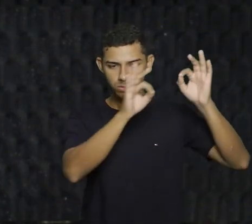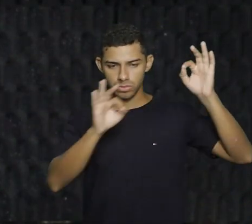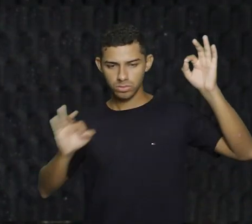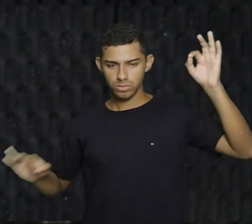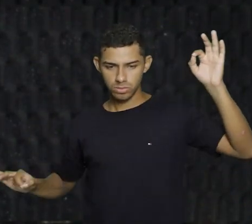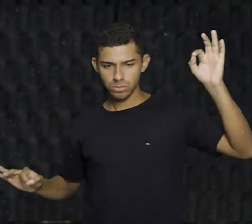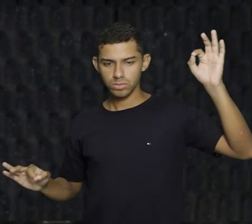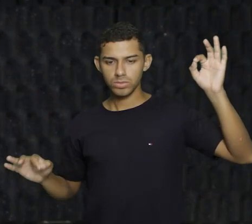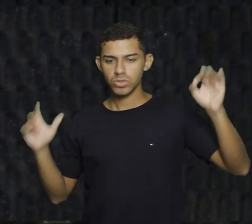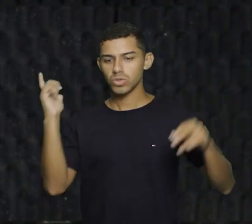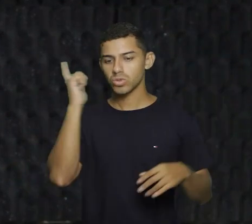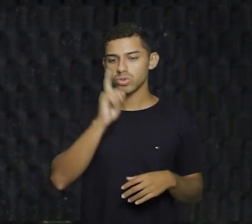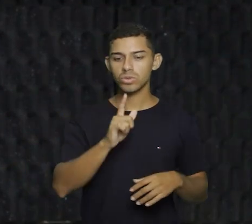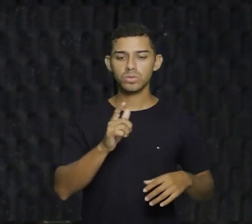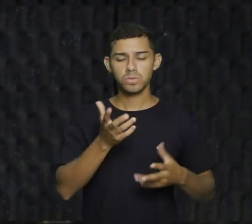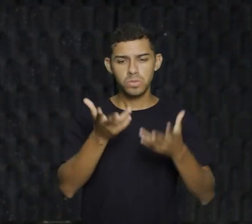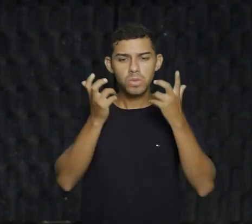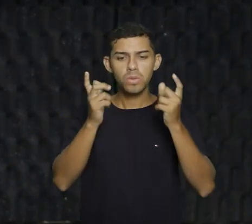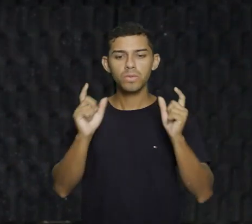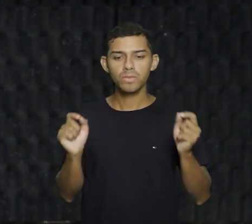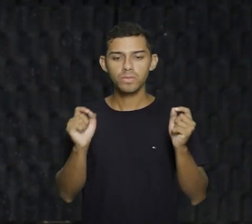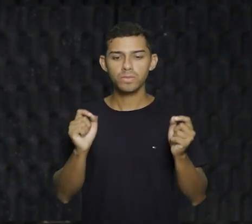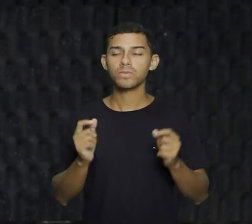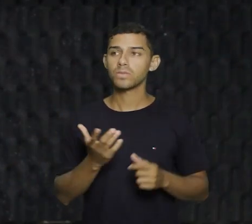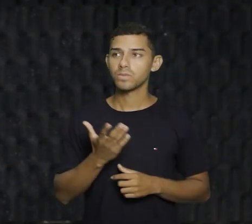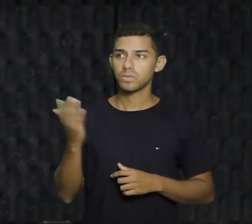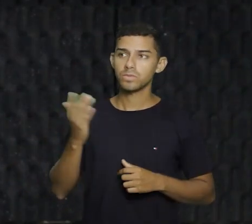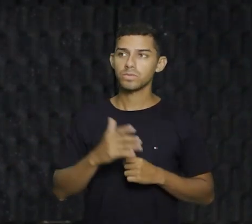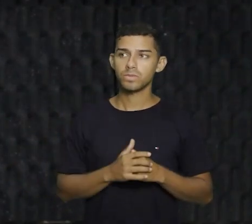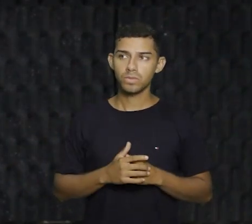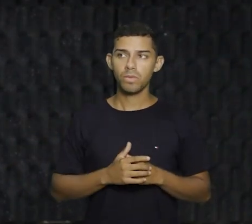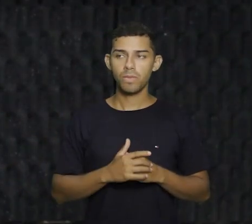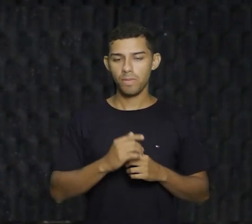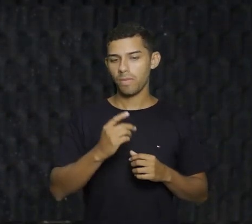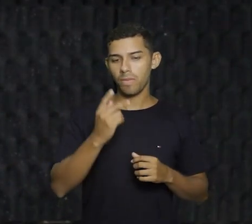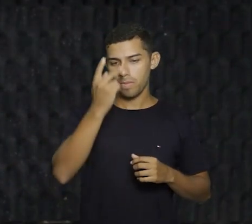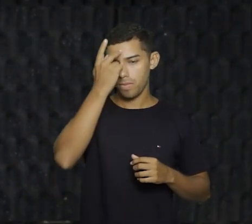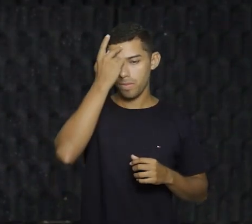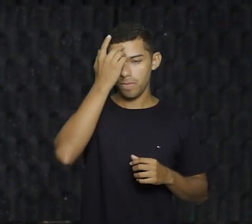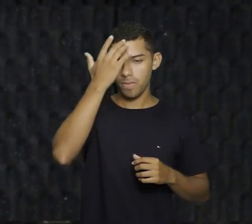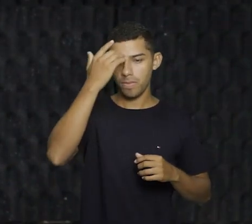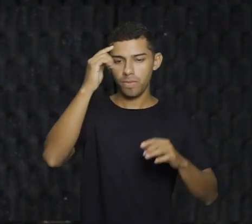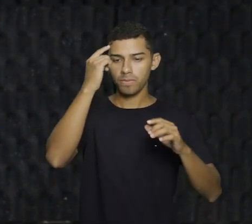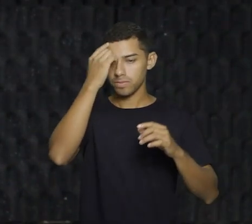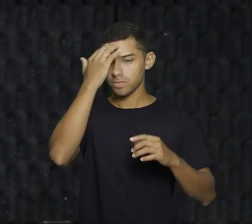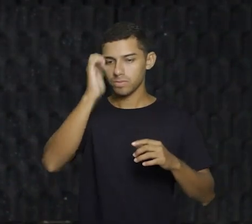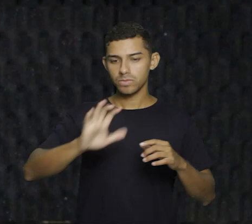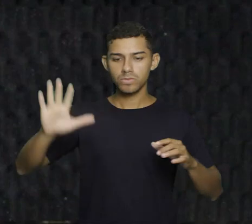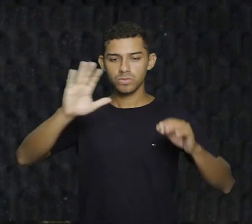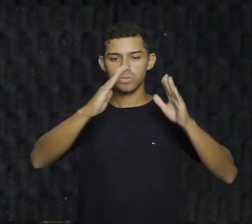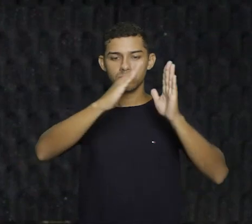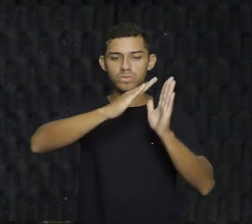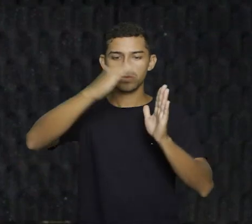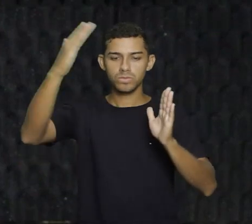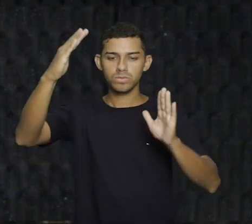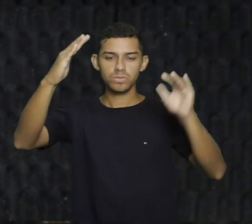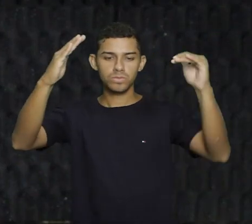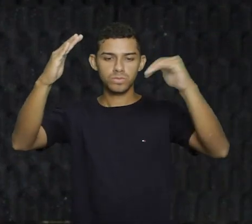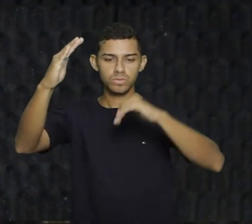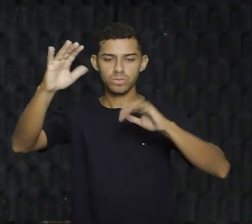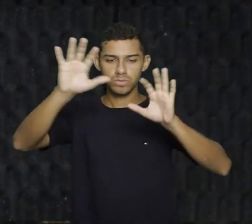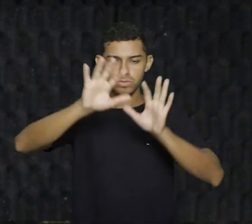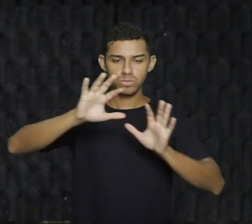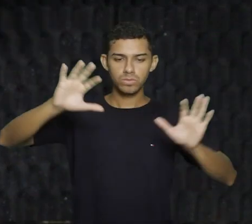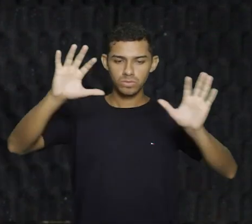diagonais. Na hora que eu traço diagonais, não sei se vocês prestaram atenção, parte das figuras estão de um lado, parte das figuras estão do outro. Isso não é